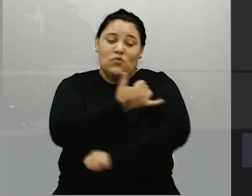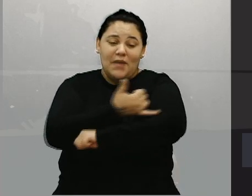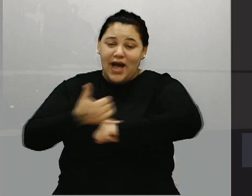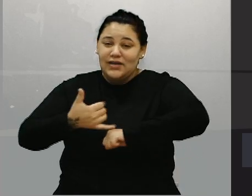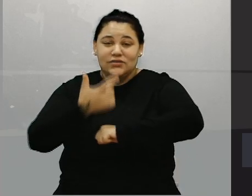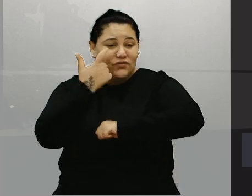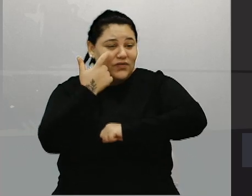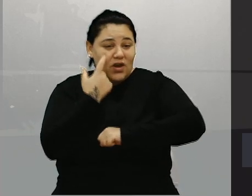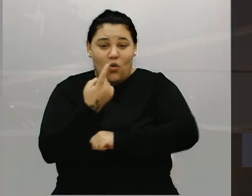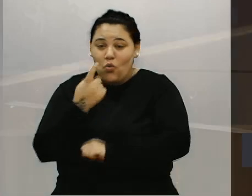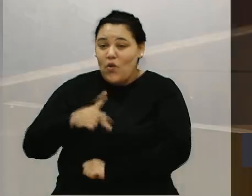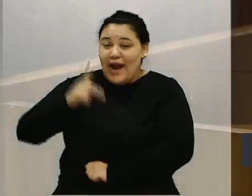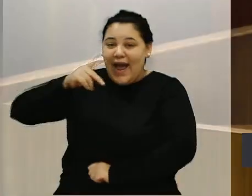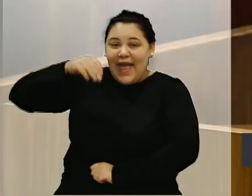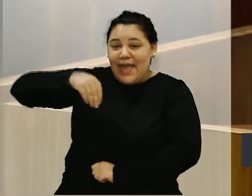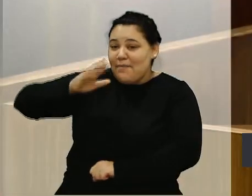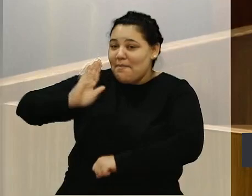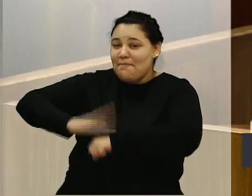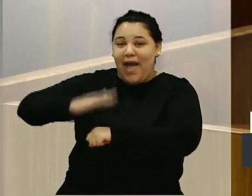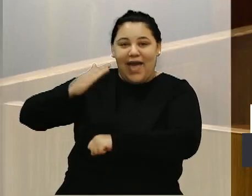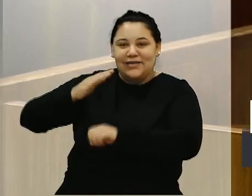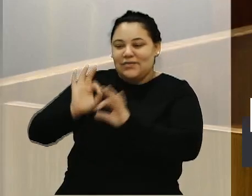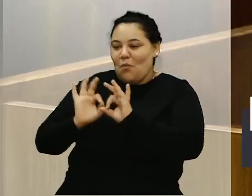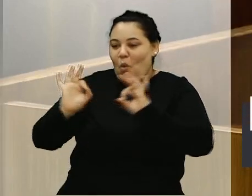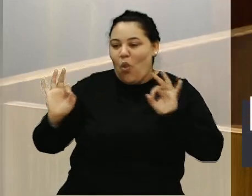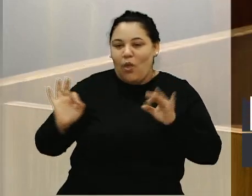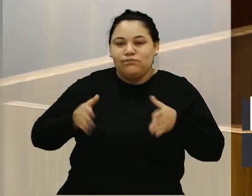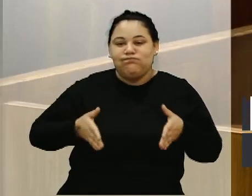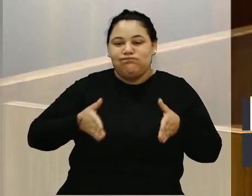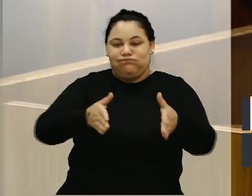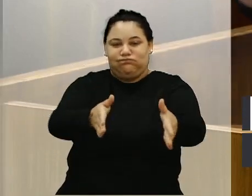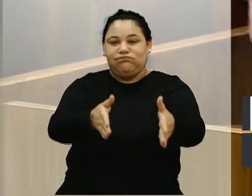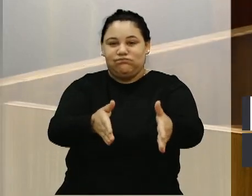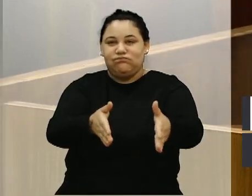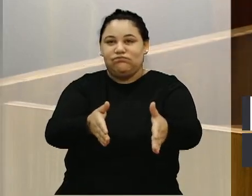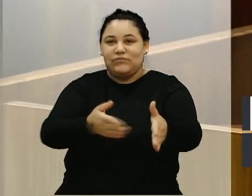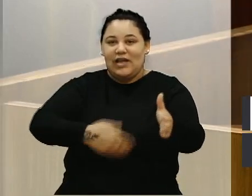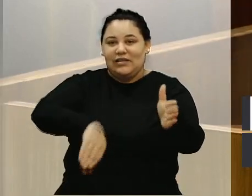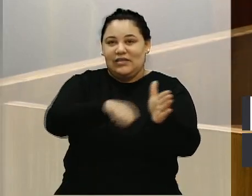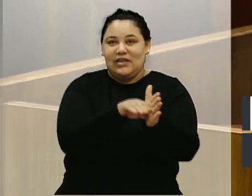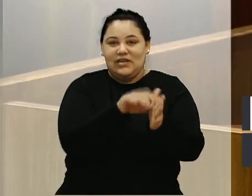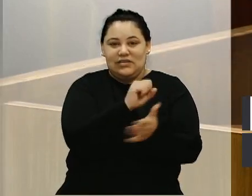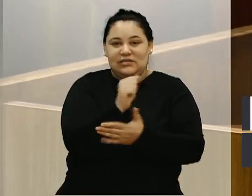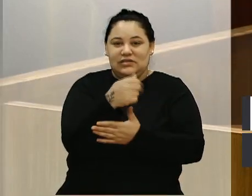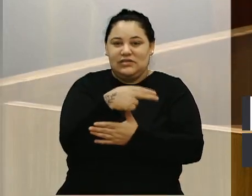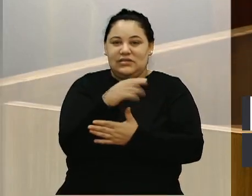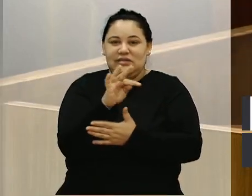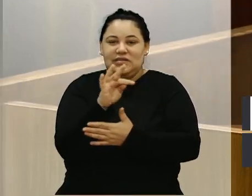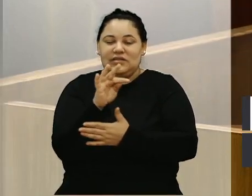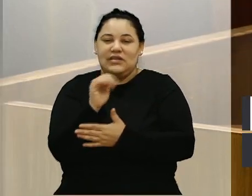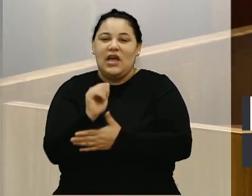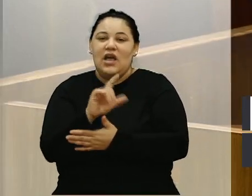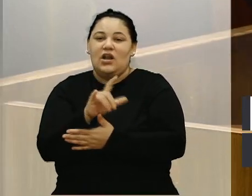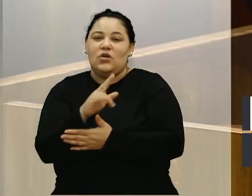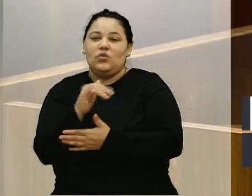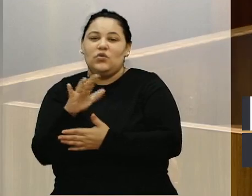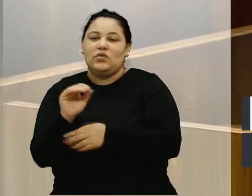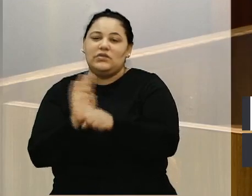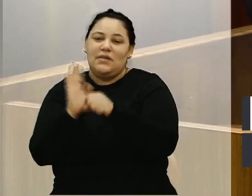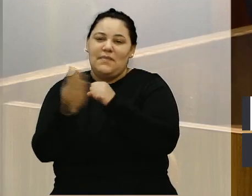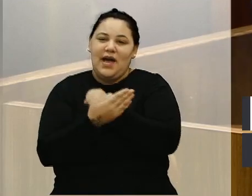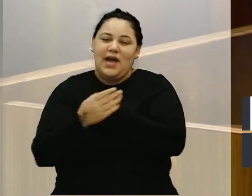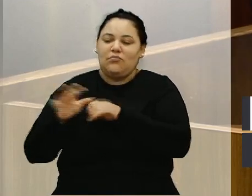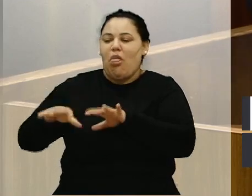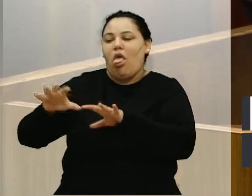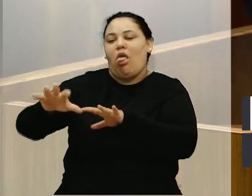tipo 1 quilômetro ou mais, assim, da rodovia, daquela via que leva até Santa Lúcia, passa por Sebastopol, ali, Barros, Pimentel,